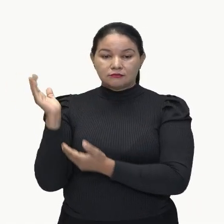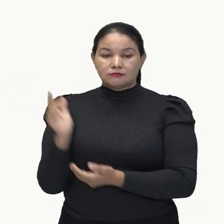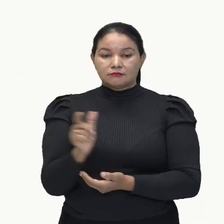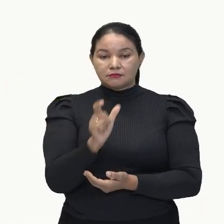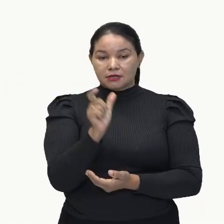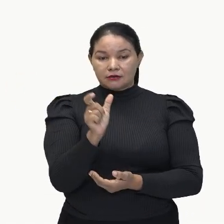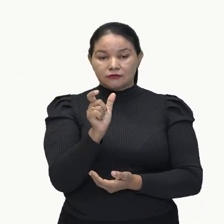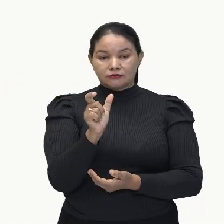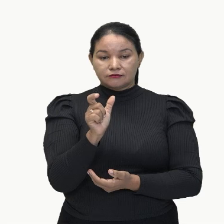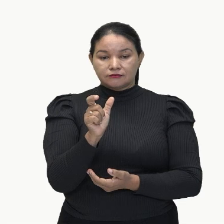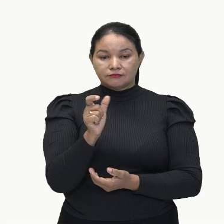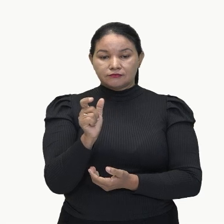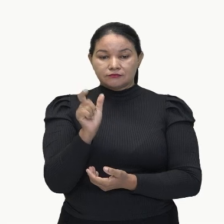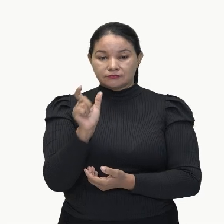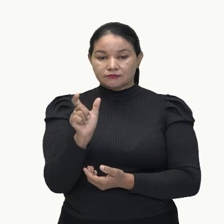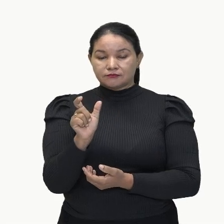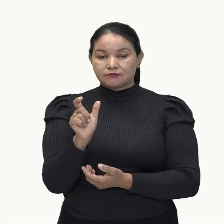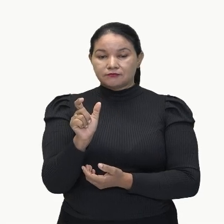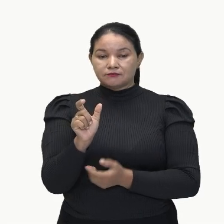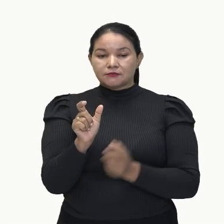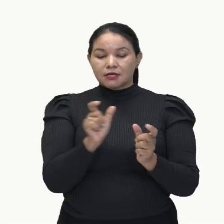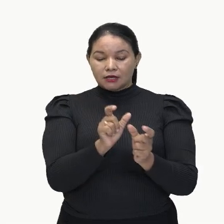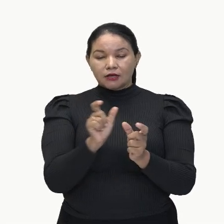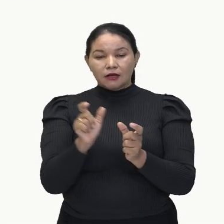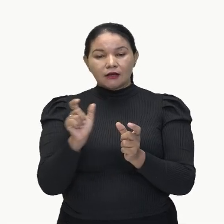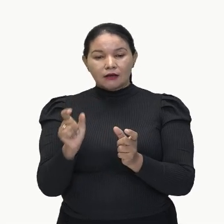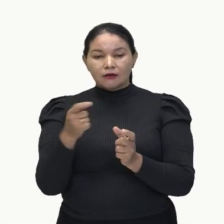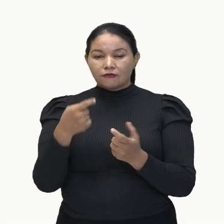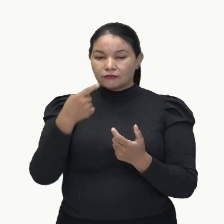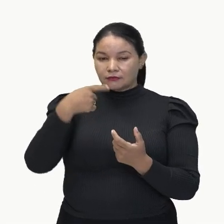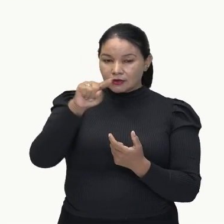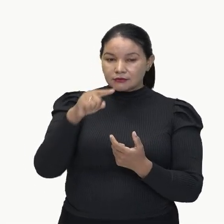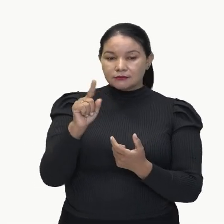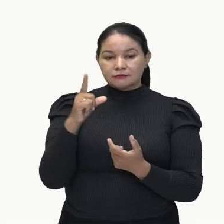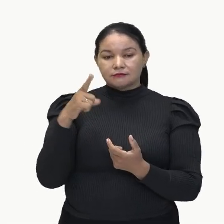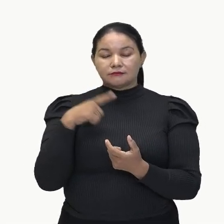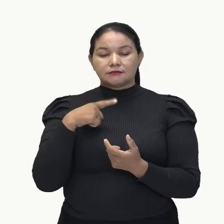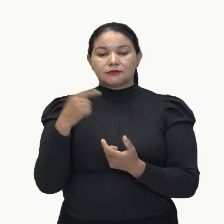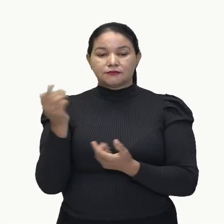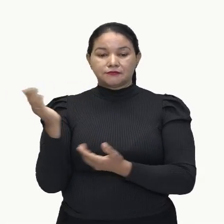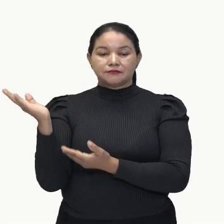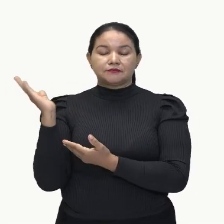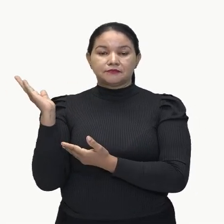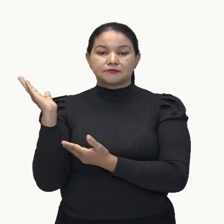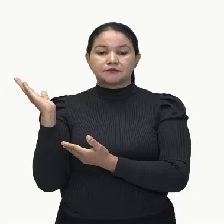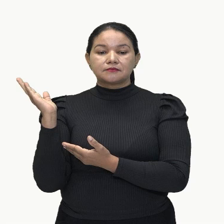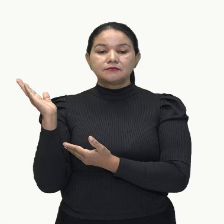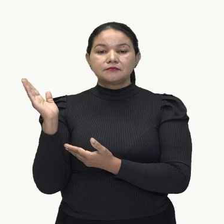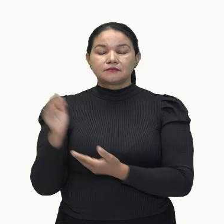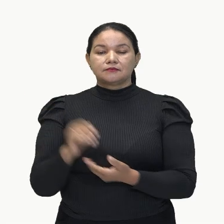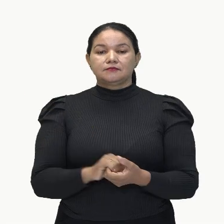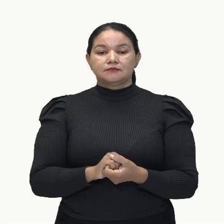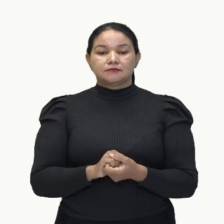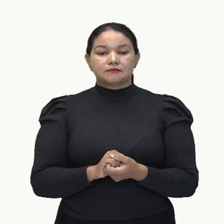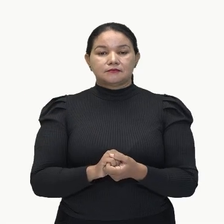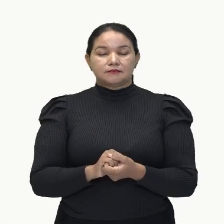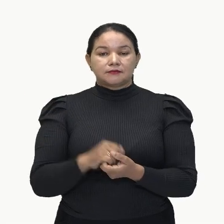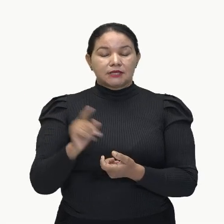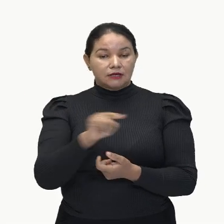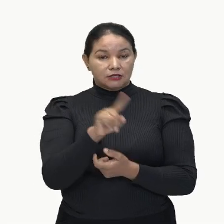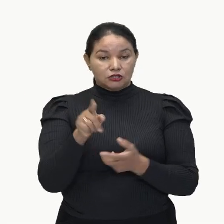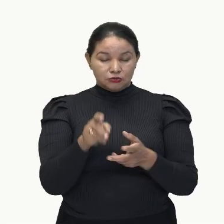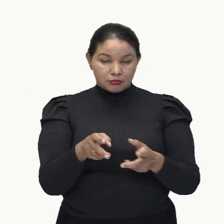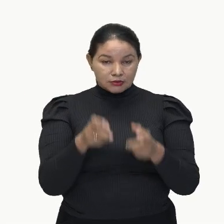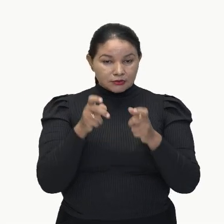ressus Maná ai Indu bebê percebem essas